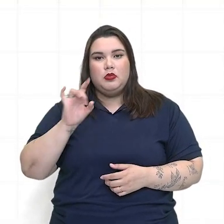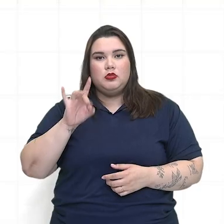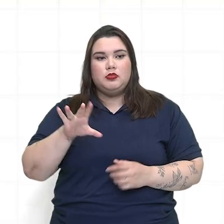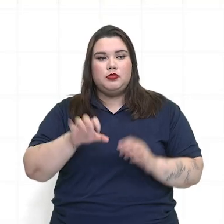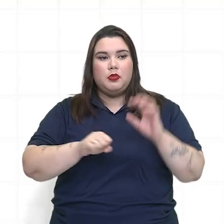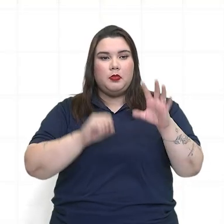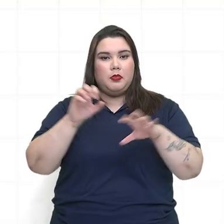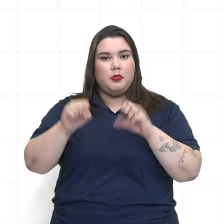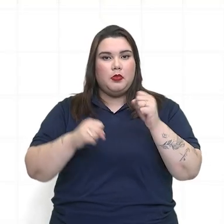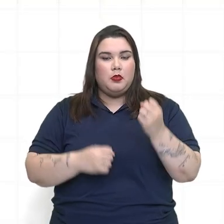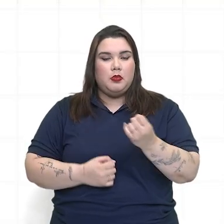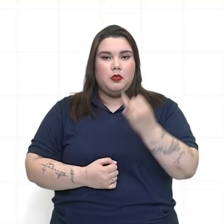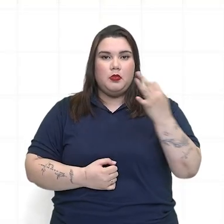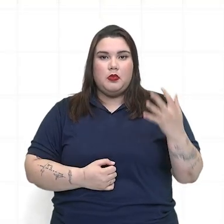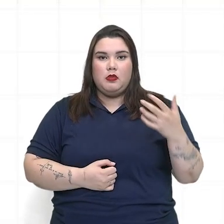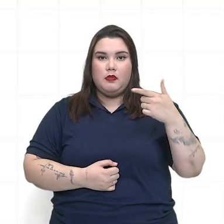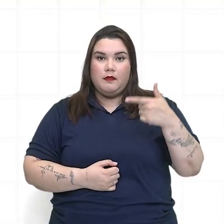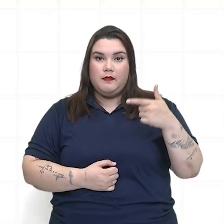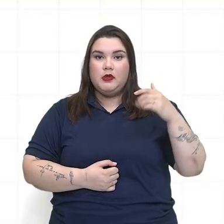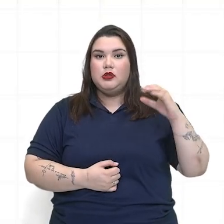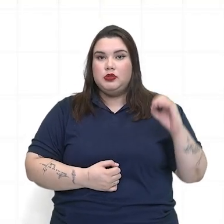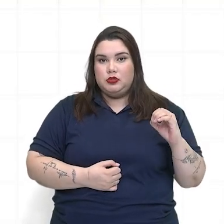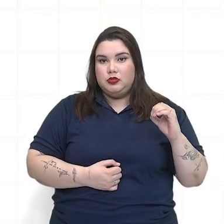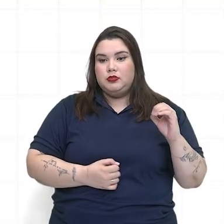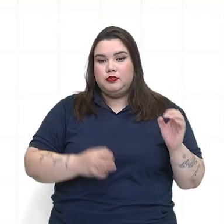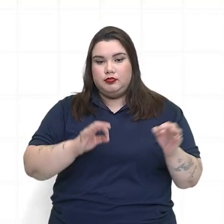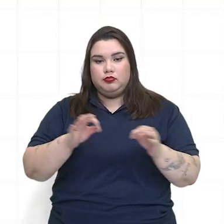que colheu apenas 20 ouriços.